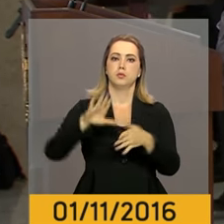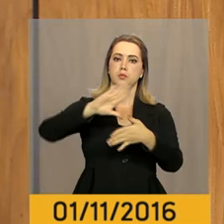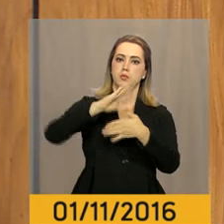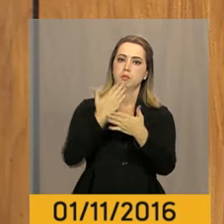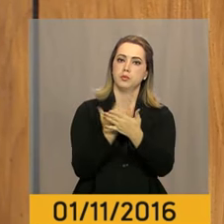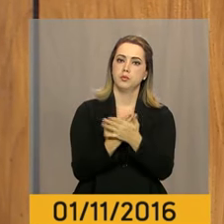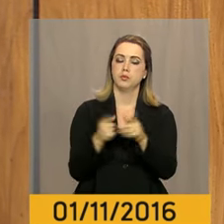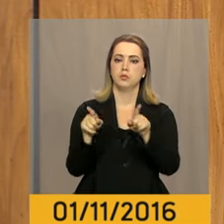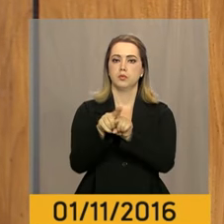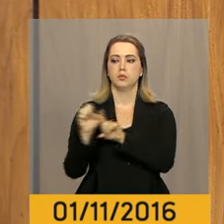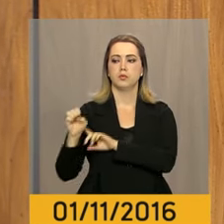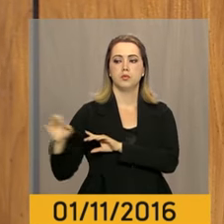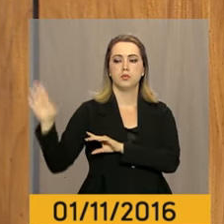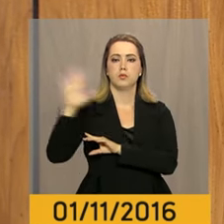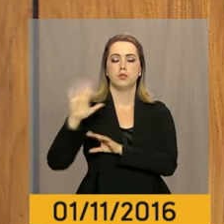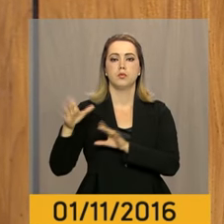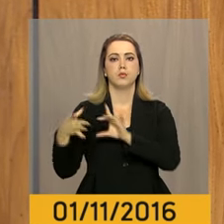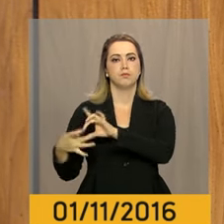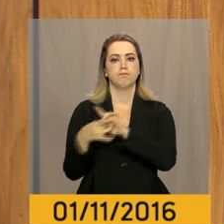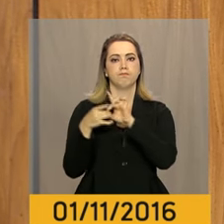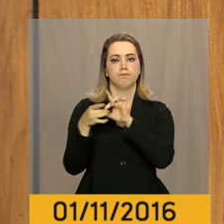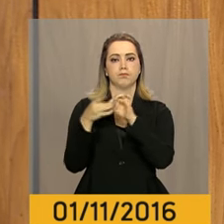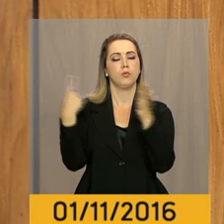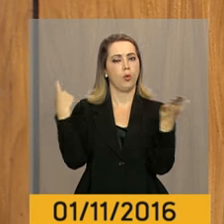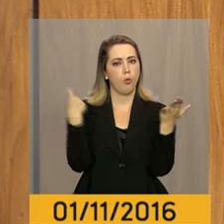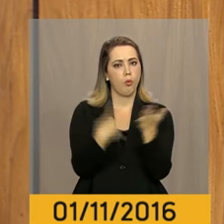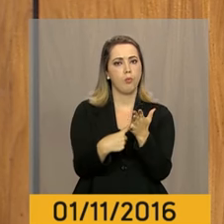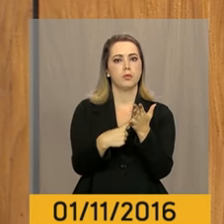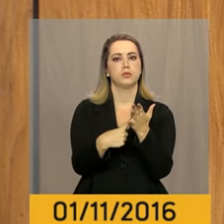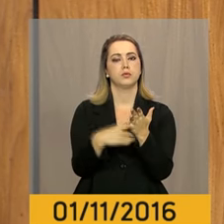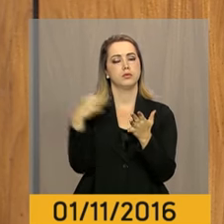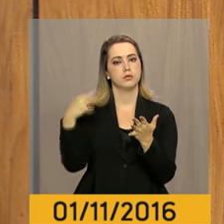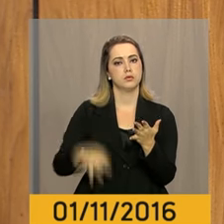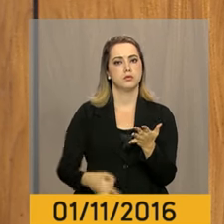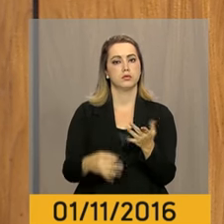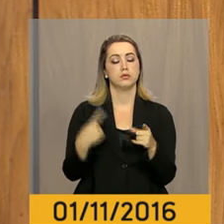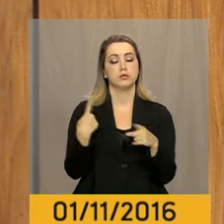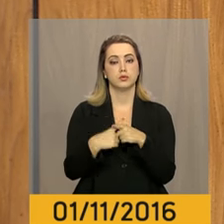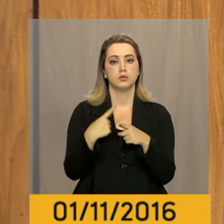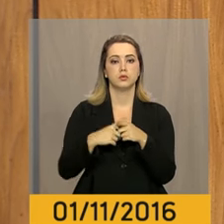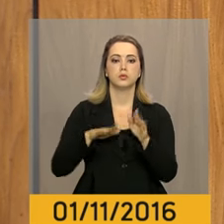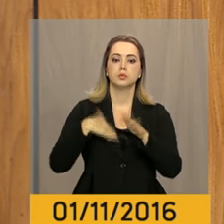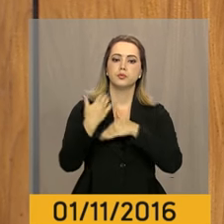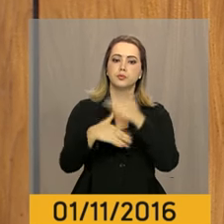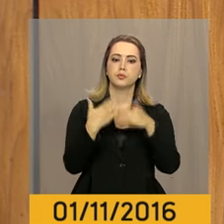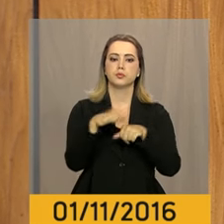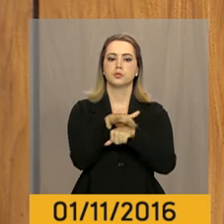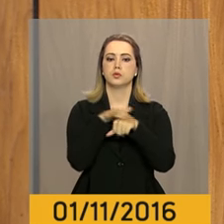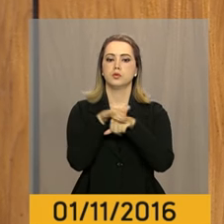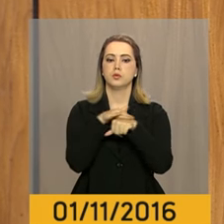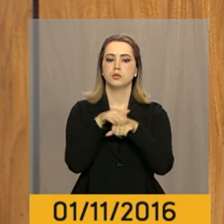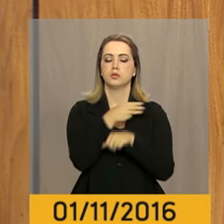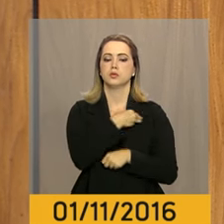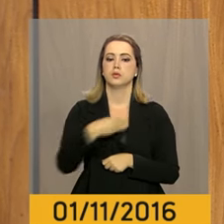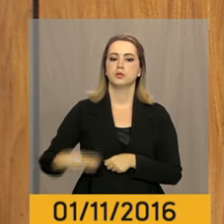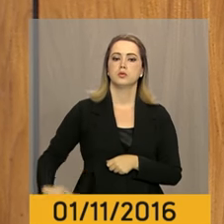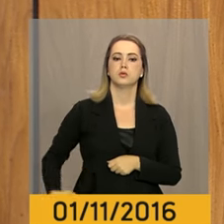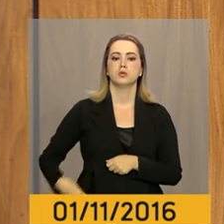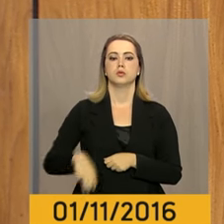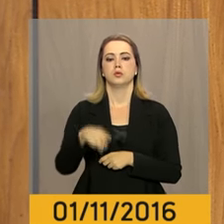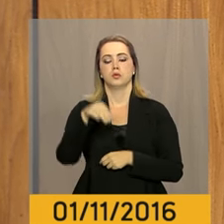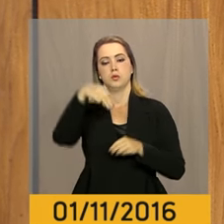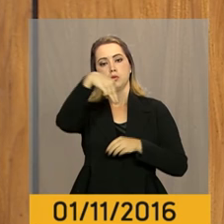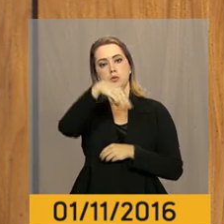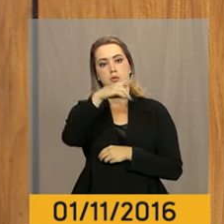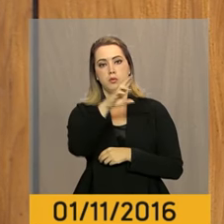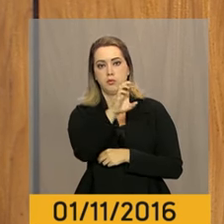União Europeia eh tentam formalizar este acordo. Até conversando com o ministro José Serra, chegamos à conclusão de